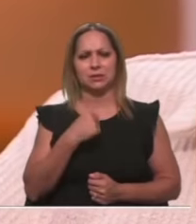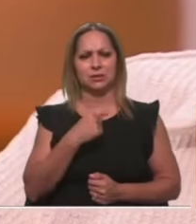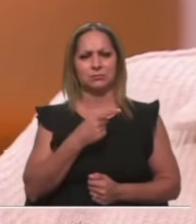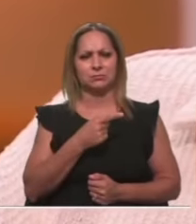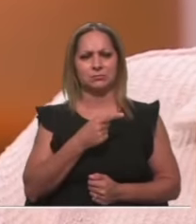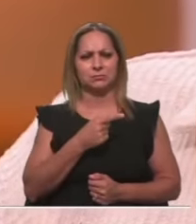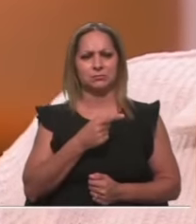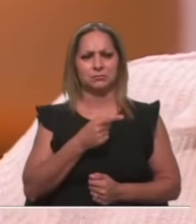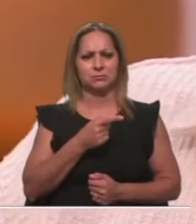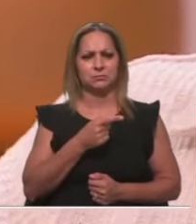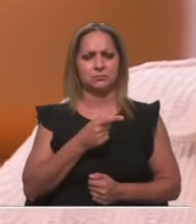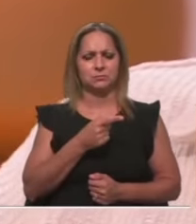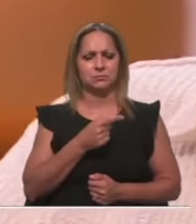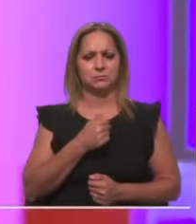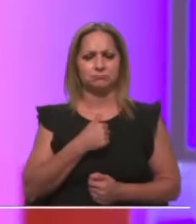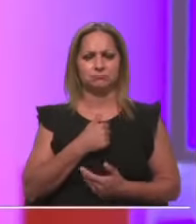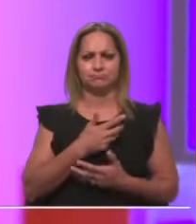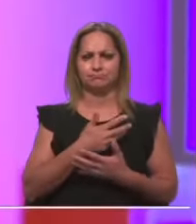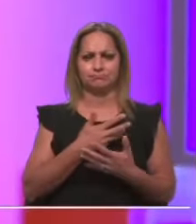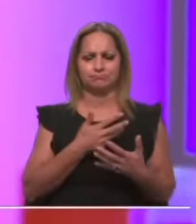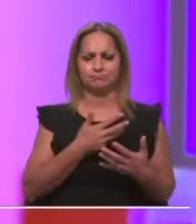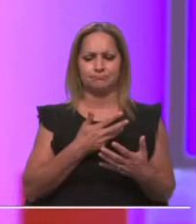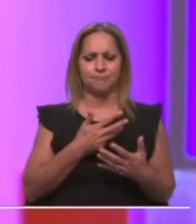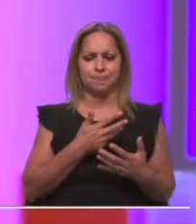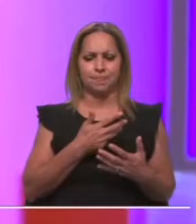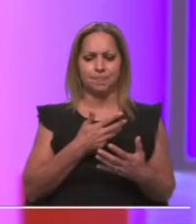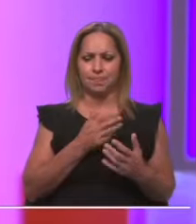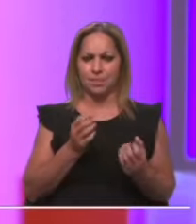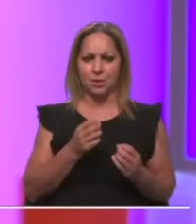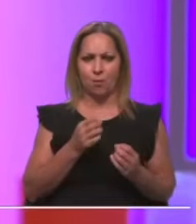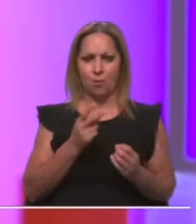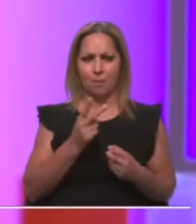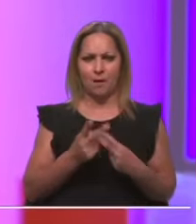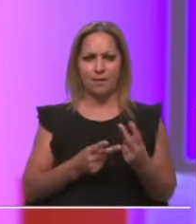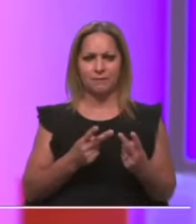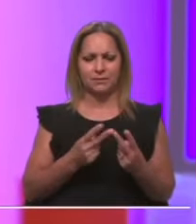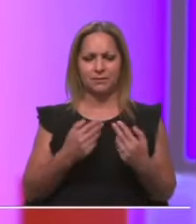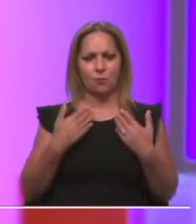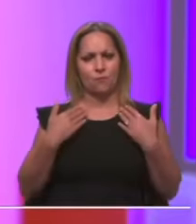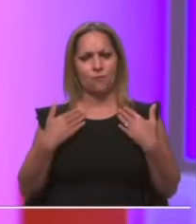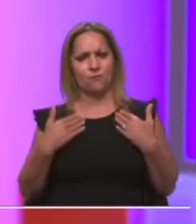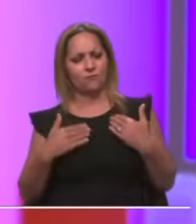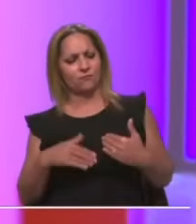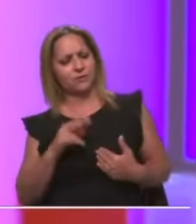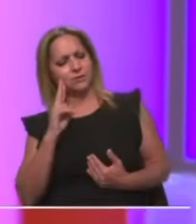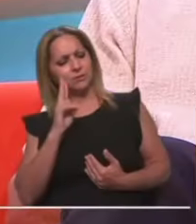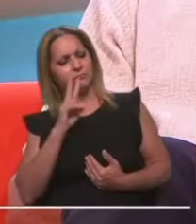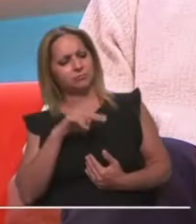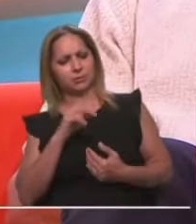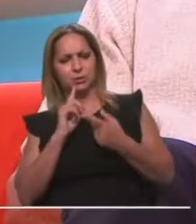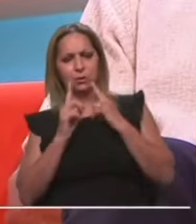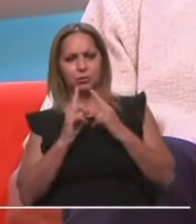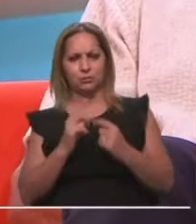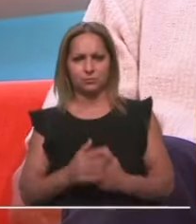presentes exatamente não não foi não foi uma avaliação sobre o física sobre o a noiva não foi de